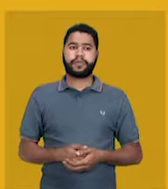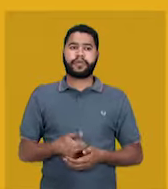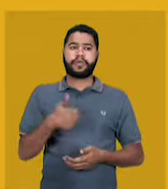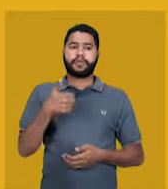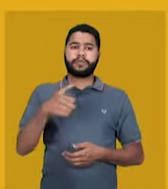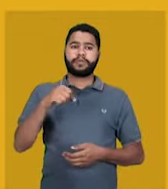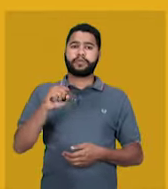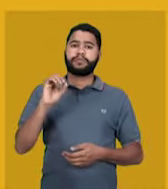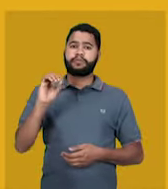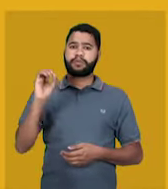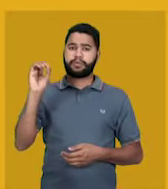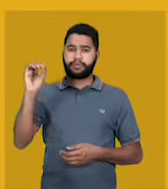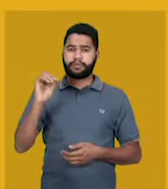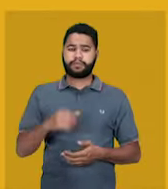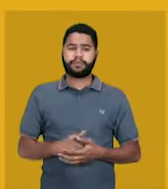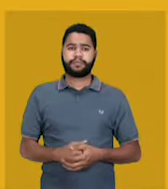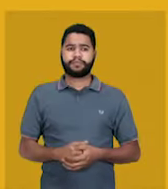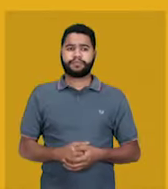180